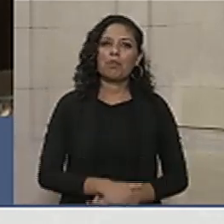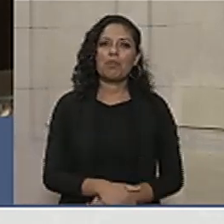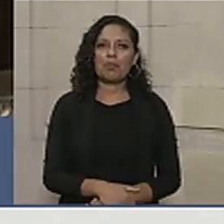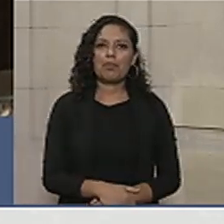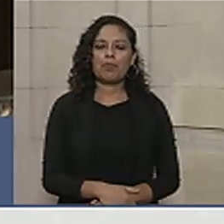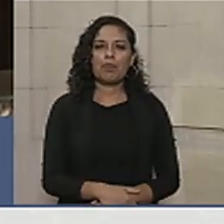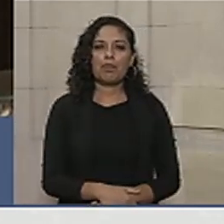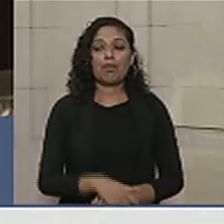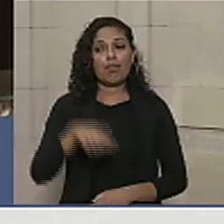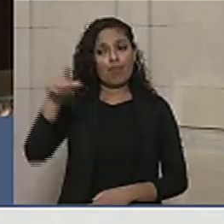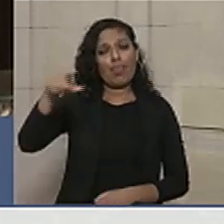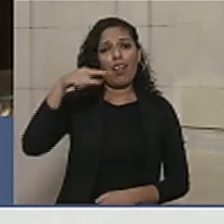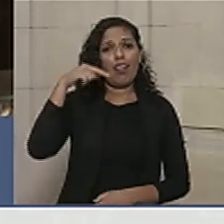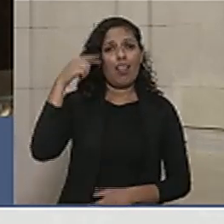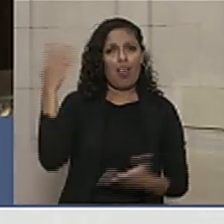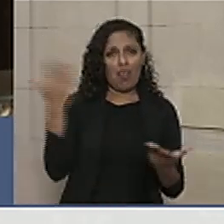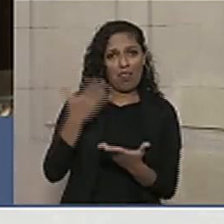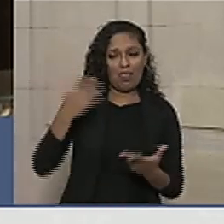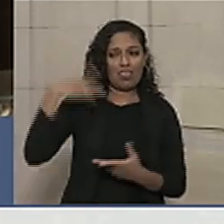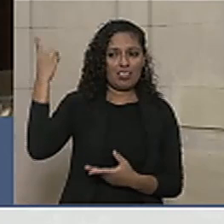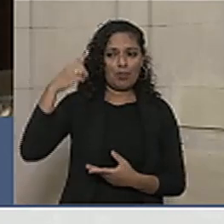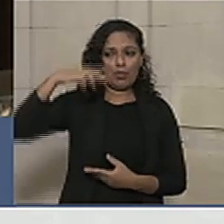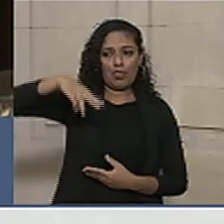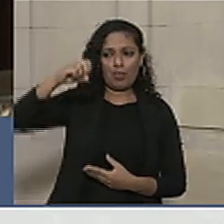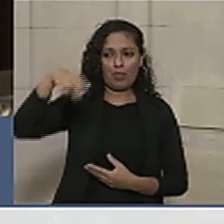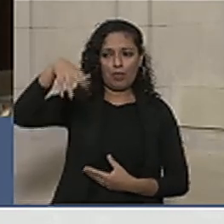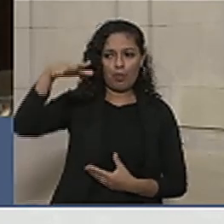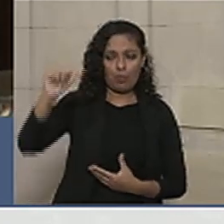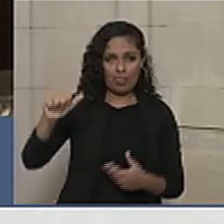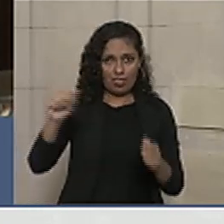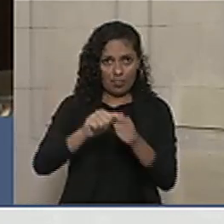E o que a deputada Mônica Francisco fez aqui